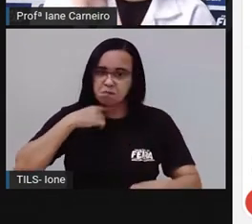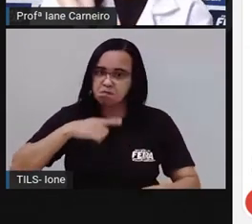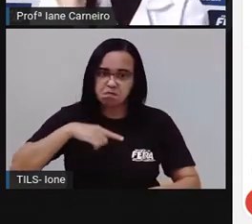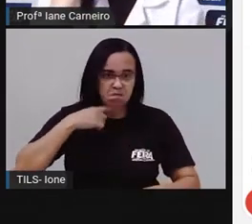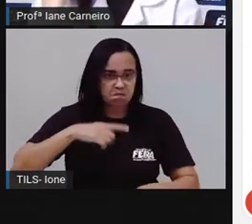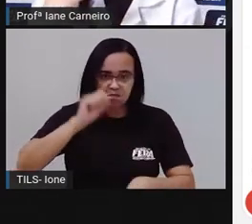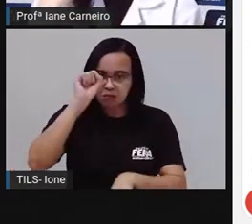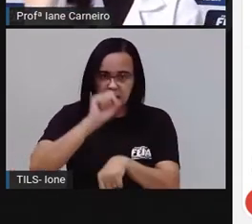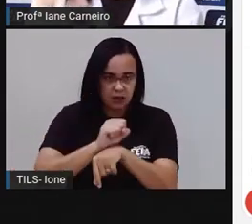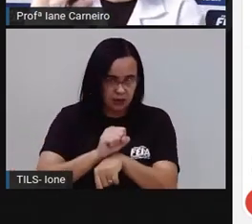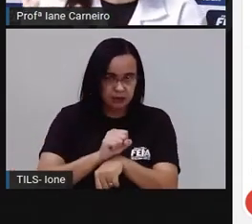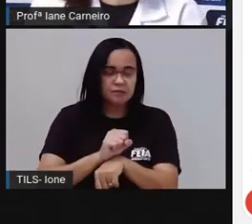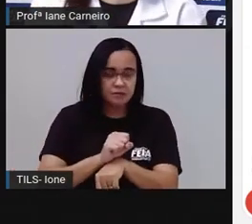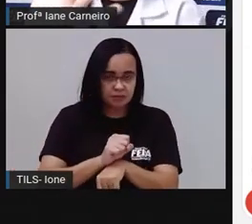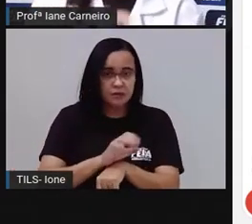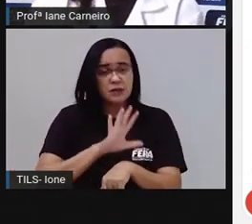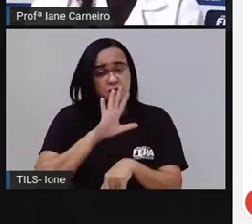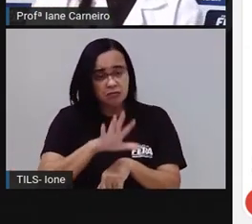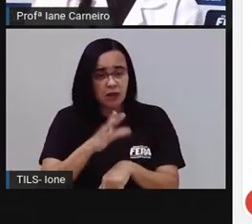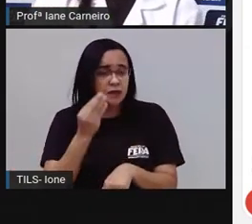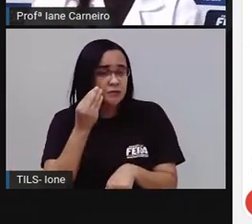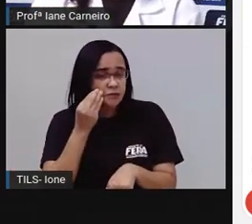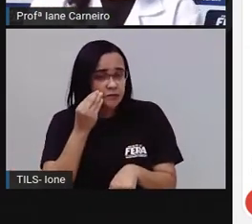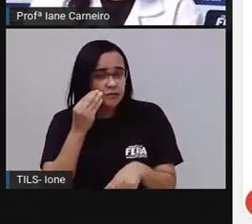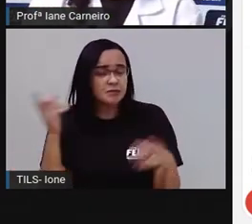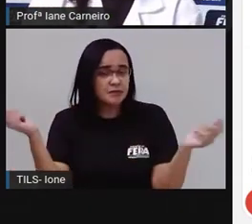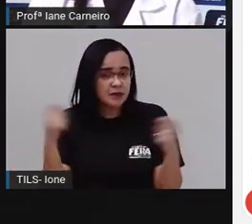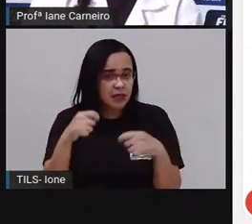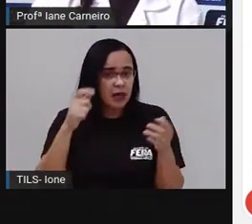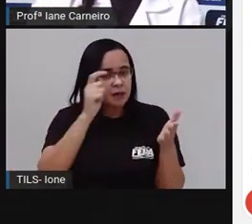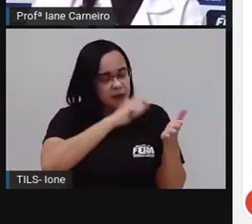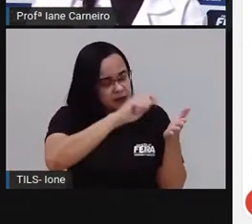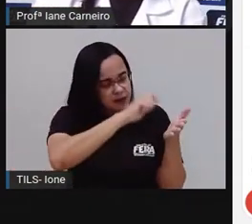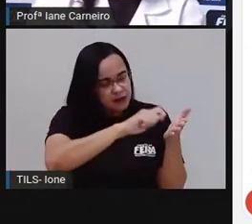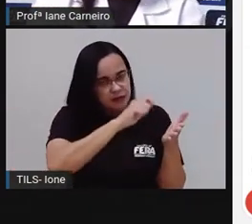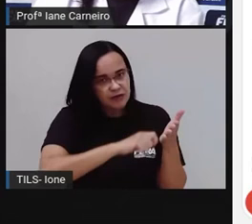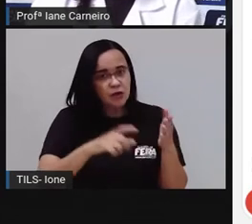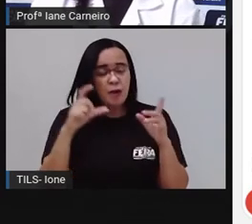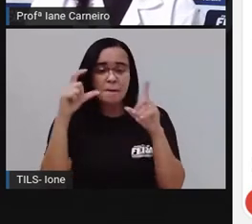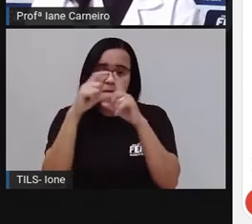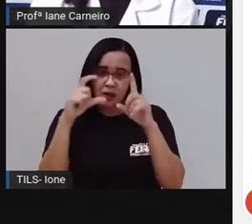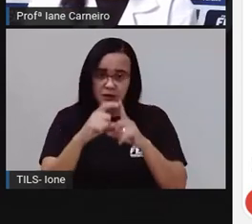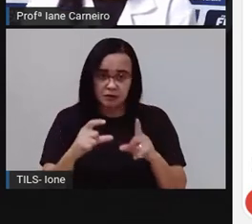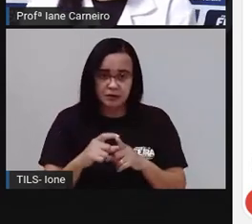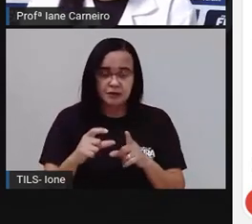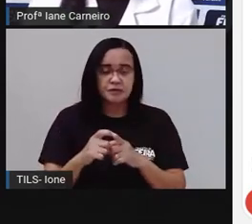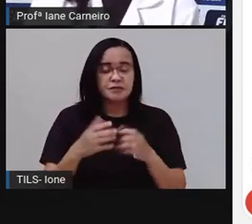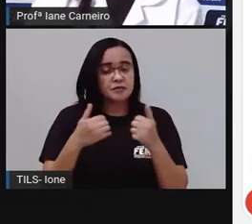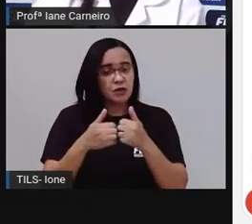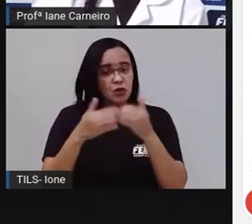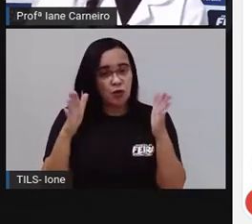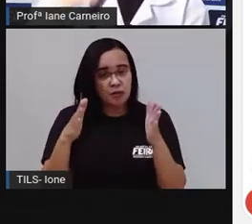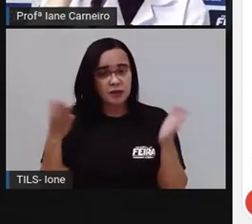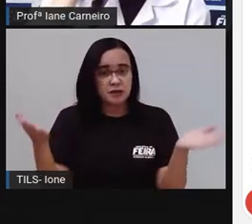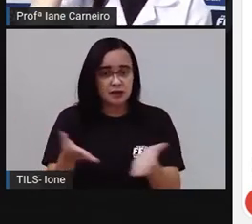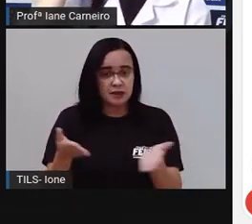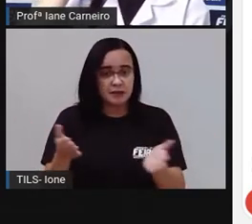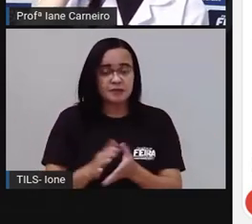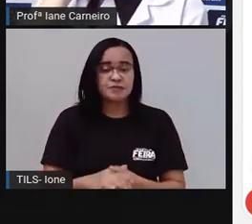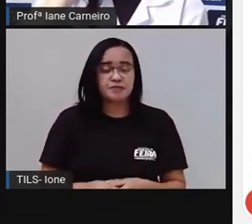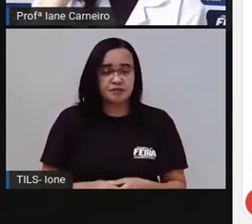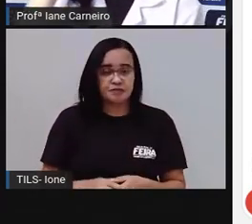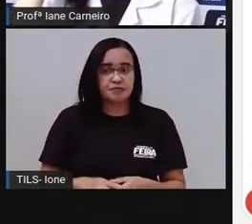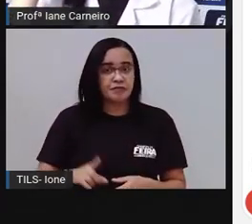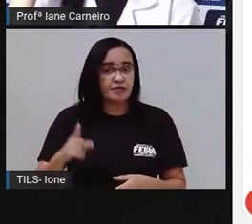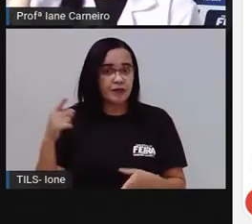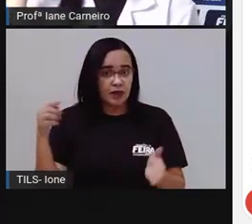pausando, mas tente ir escrevendo enquanto a prova vai falando a palavra, tá certo? Então a gente vai começar. Lá no livro de